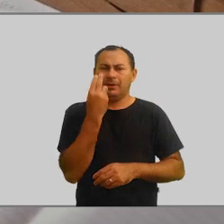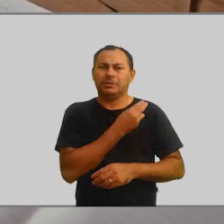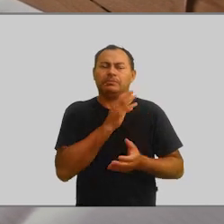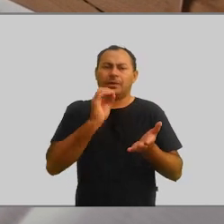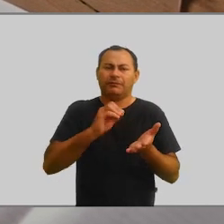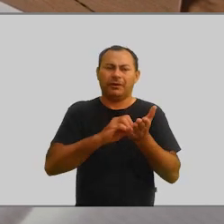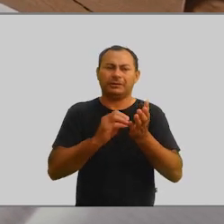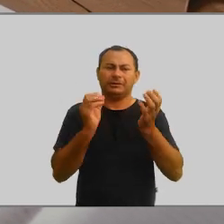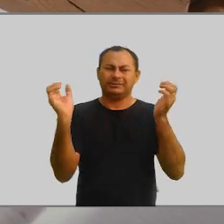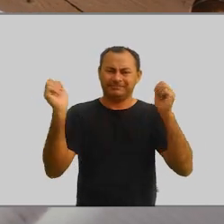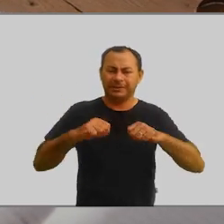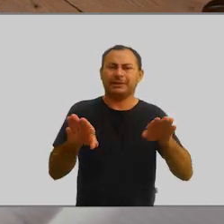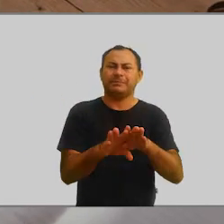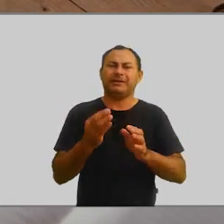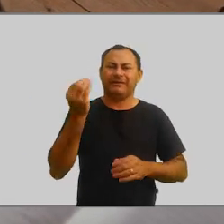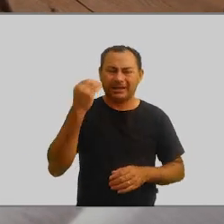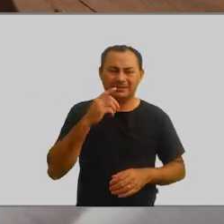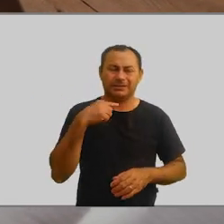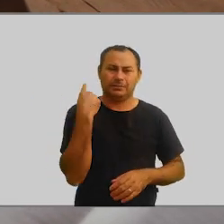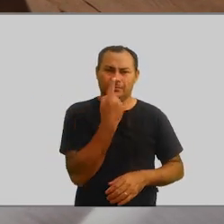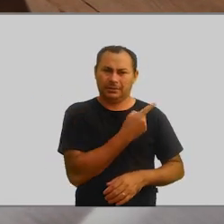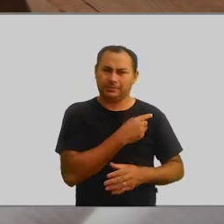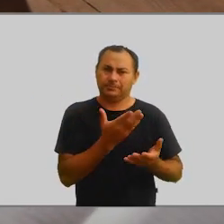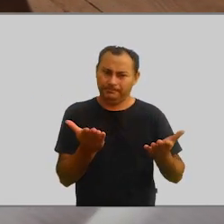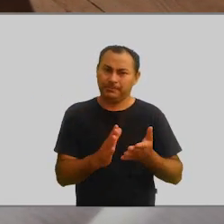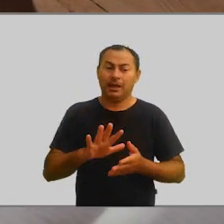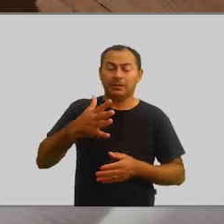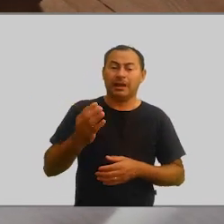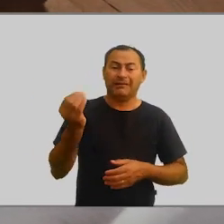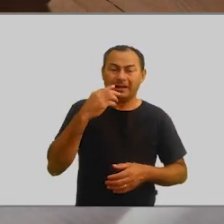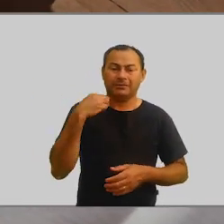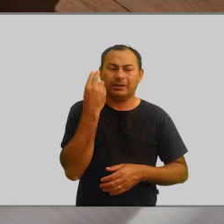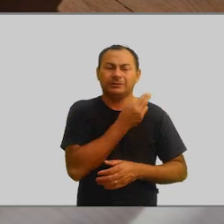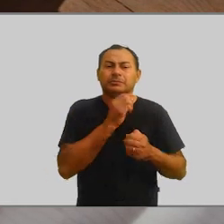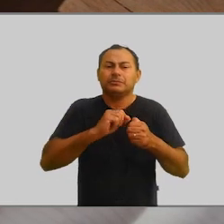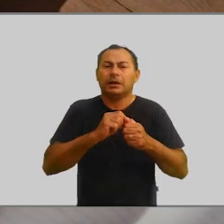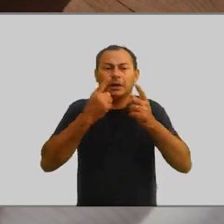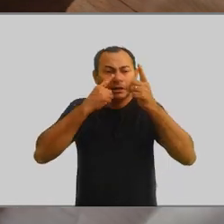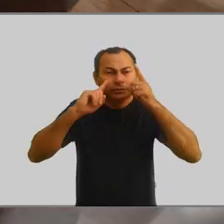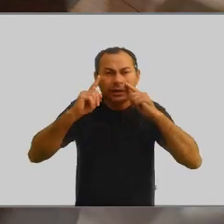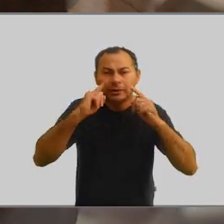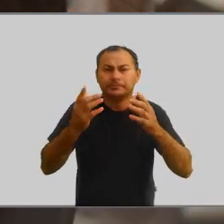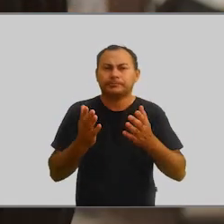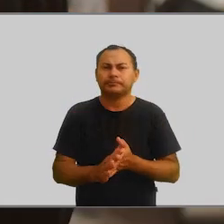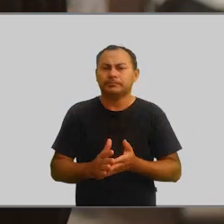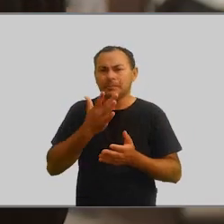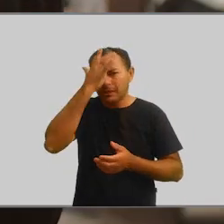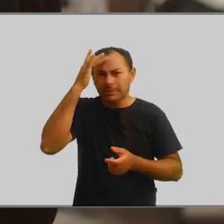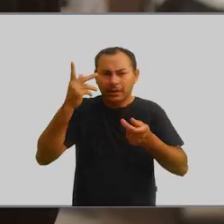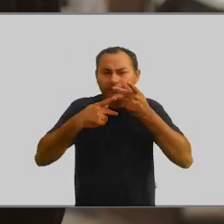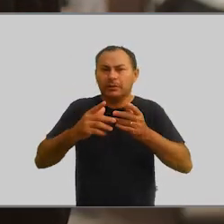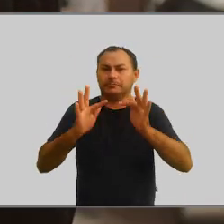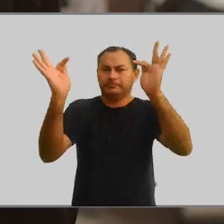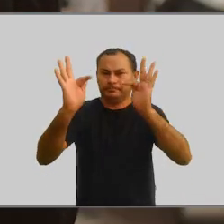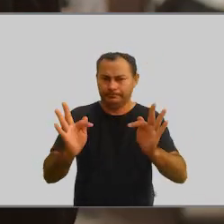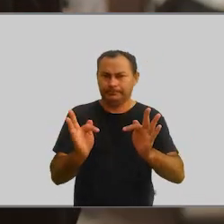nossa incapacidade e fracasso. Muitas vezes, o fracasso nos leva a chorar. Alguém já disse que